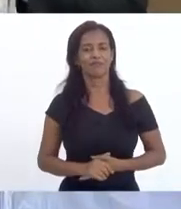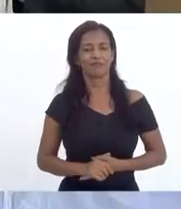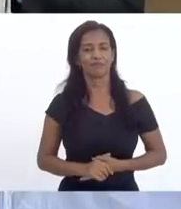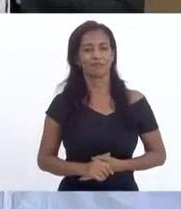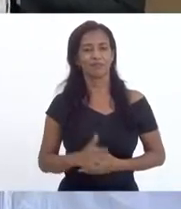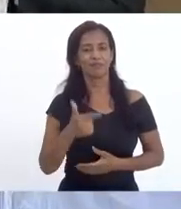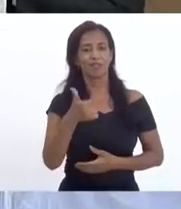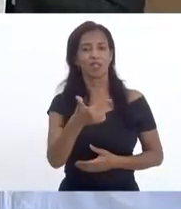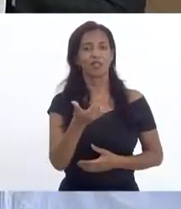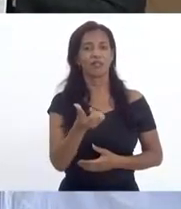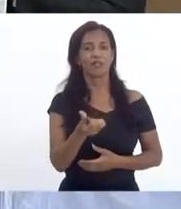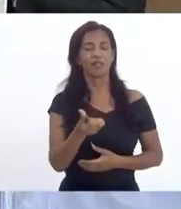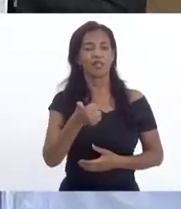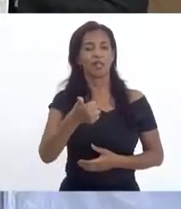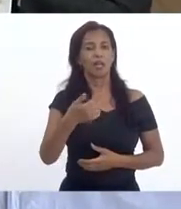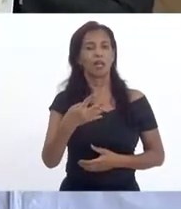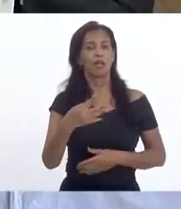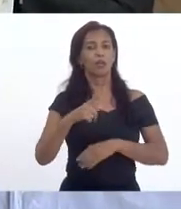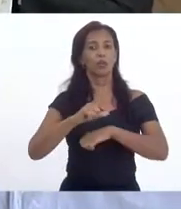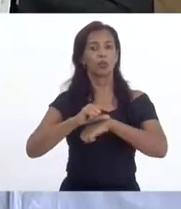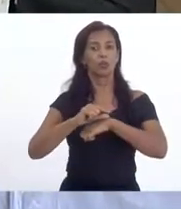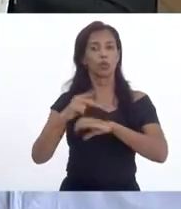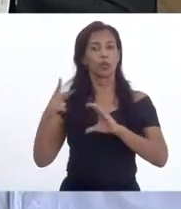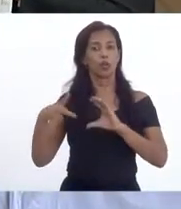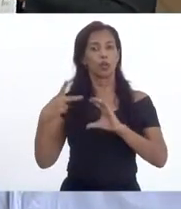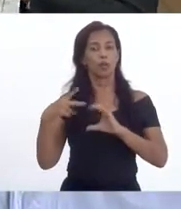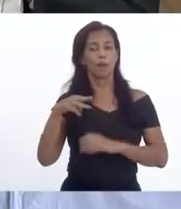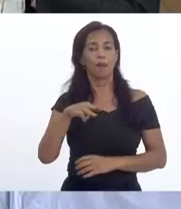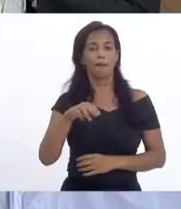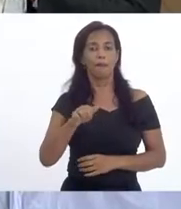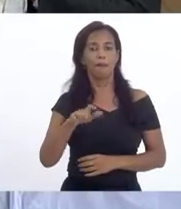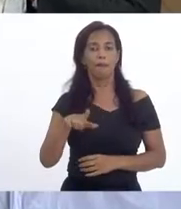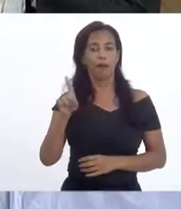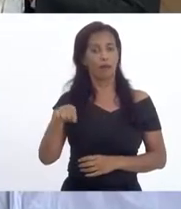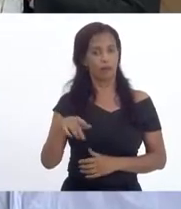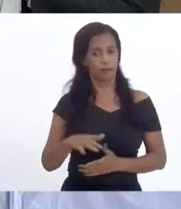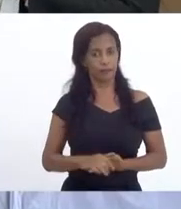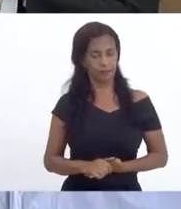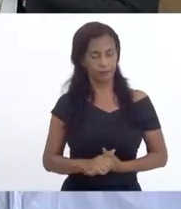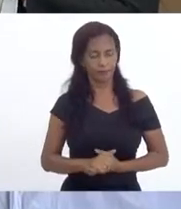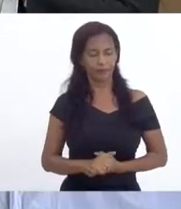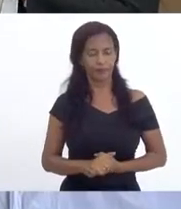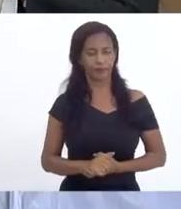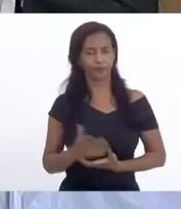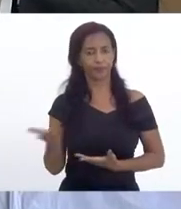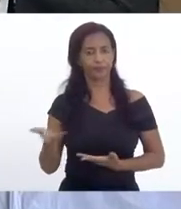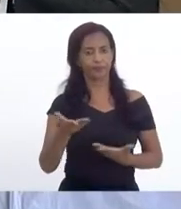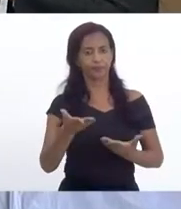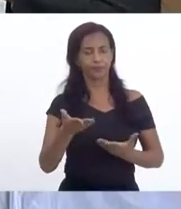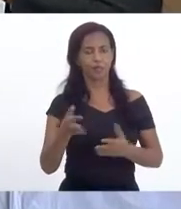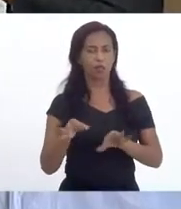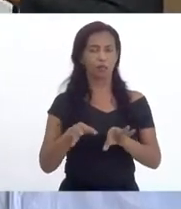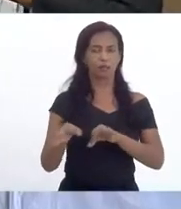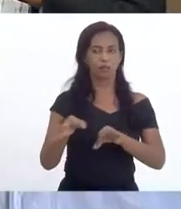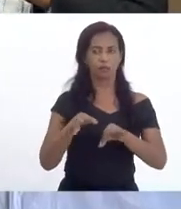Dia 26, às 14 horas, lá na Câmara Municipal de Macaé, colocar a serviço do planejamento. Eu ouvi aqui